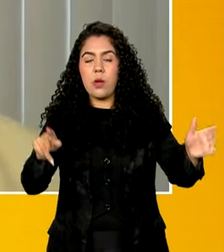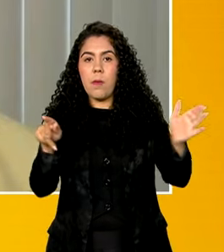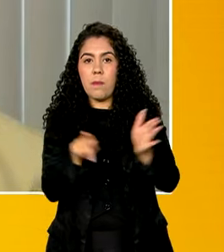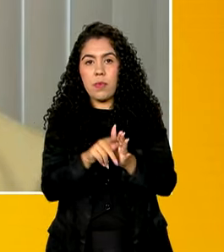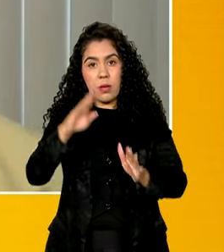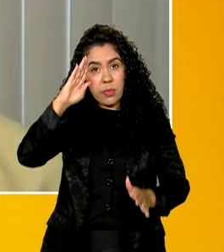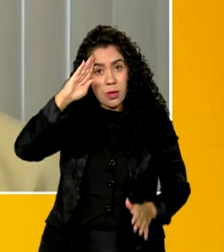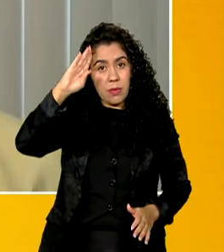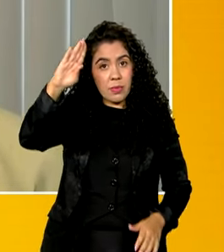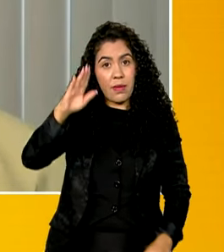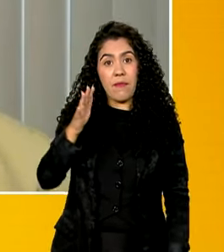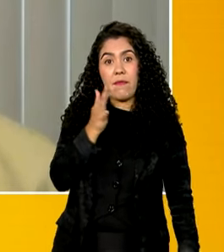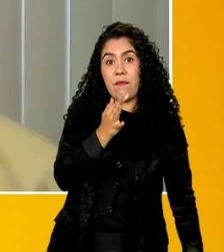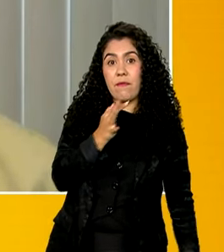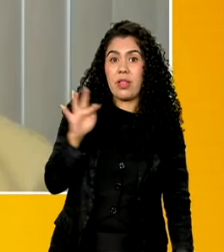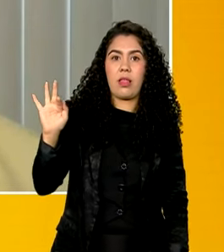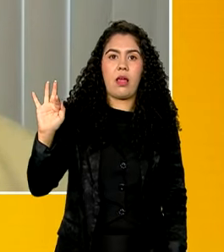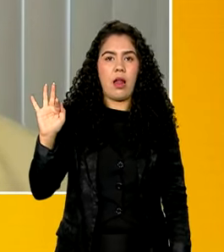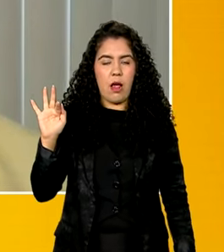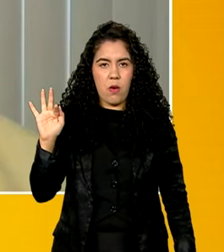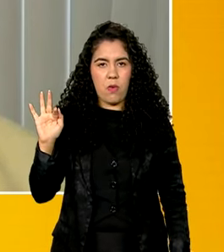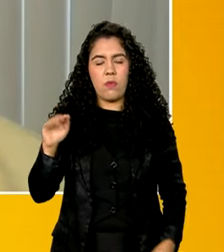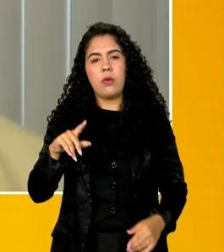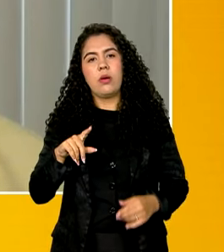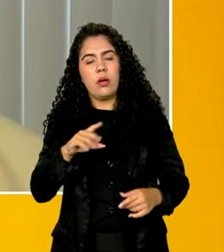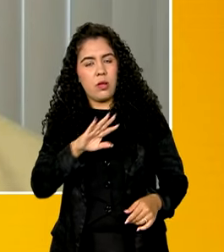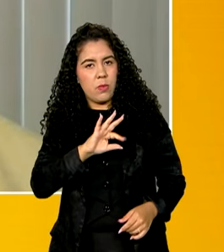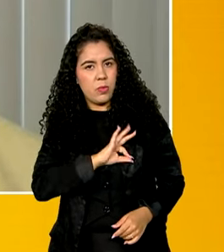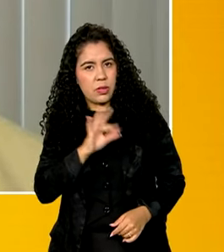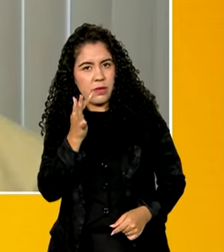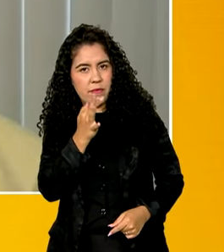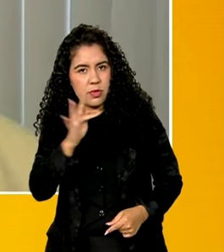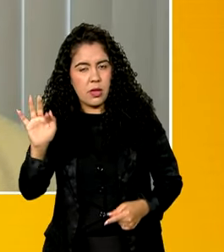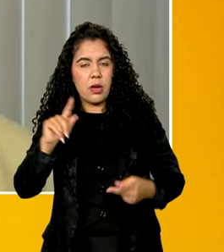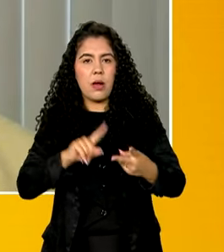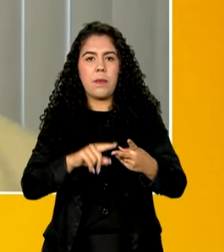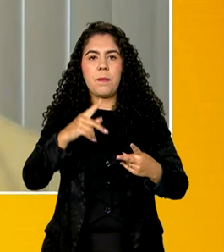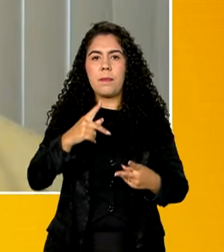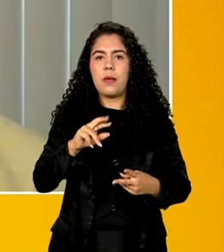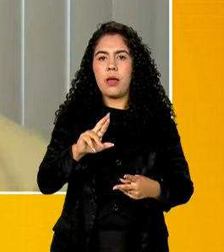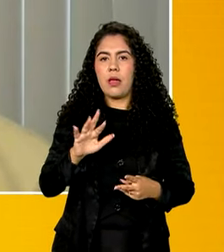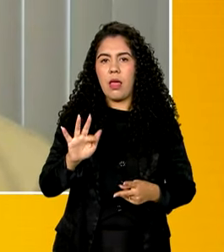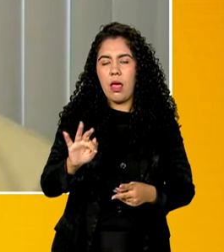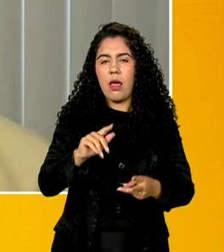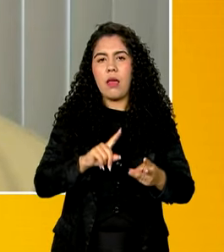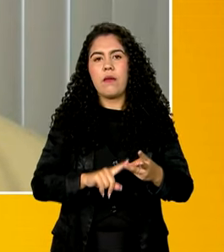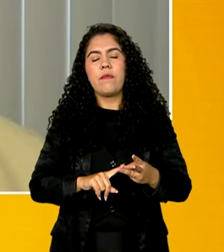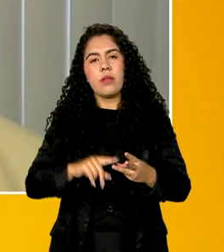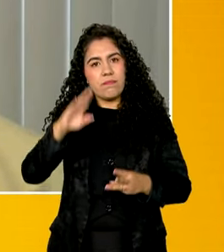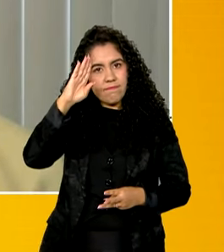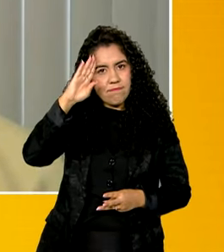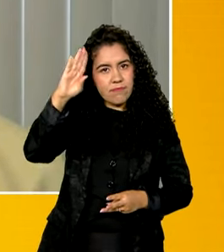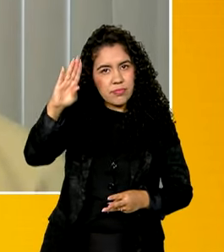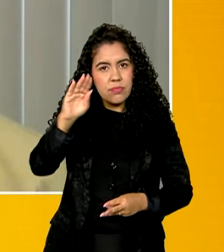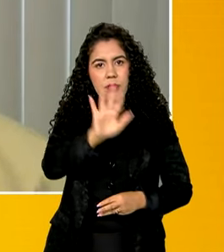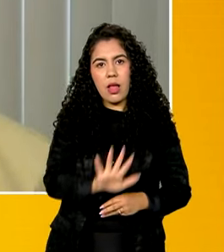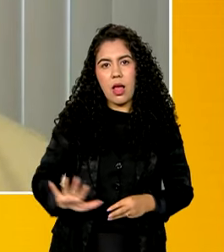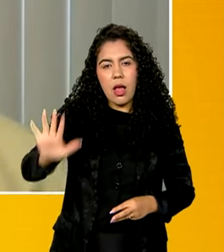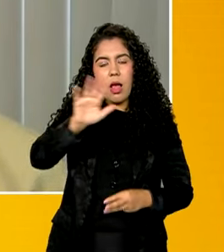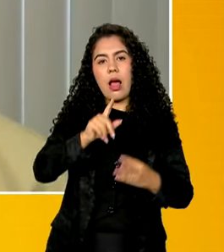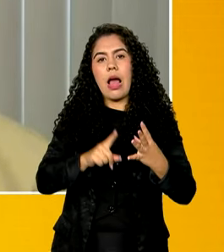estou falando só federais, tá? Polícia Federal, Força Nacional, Polícia Rodoviária Federal, e da